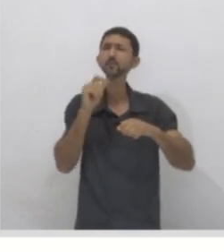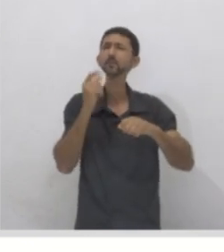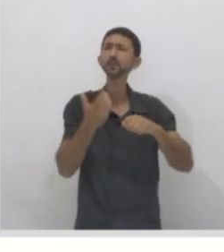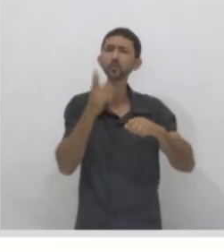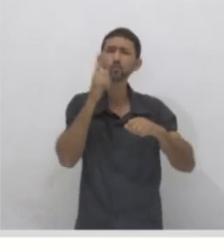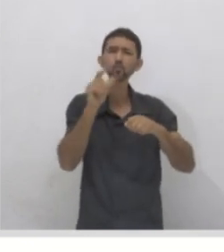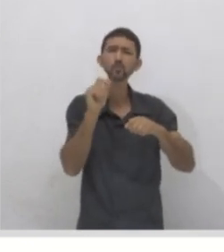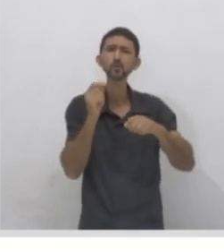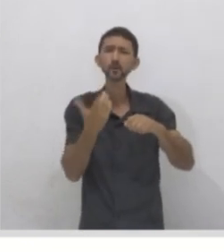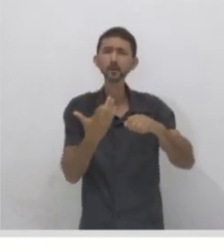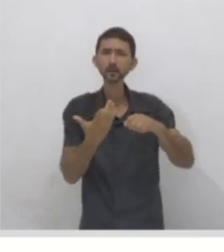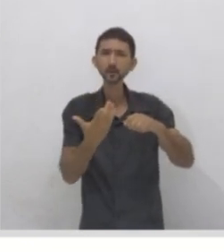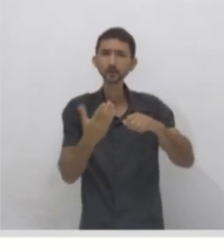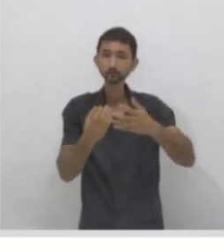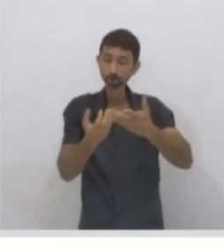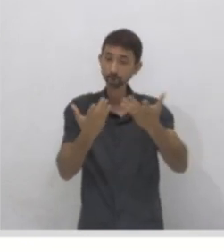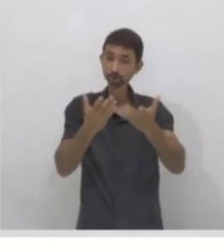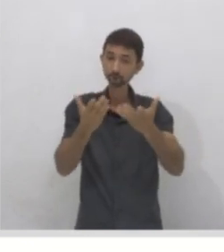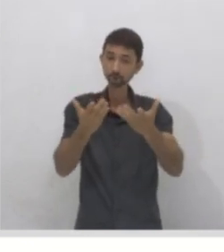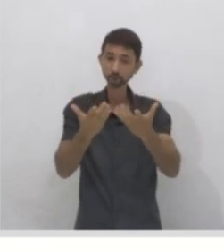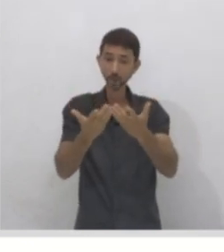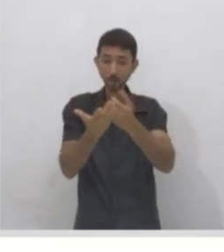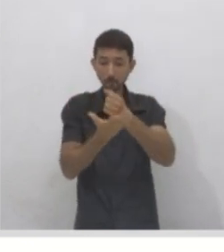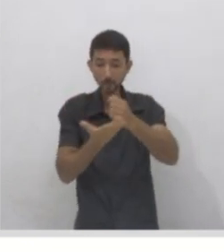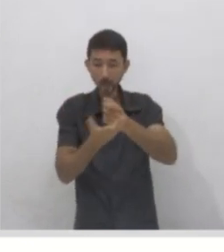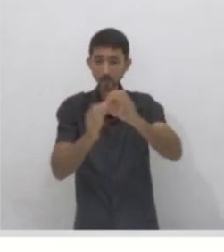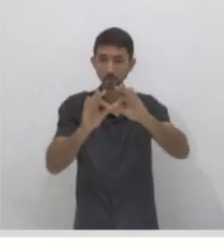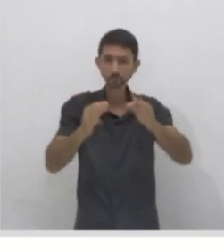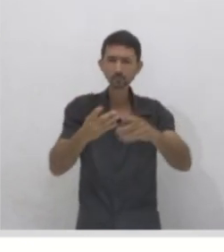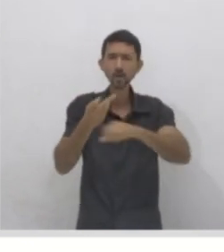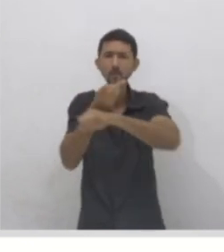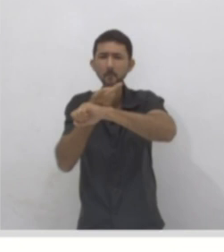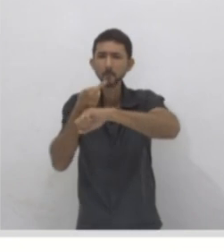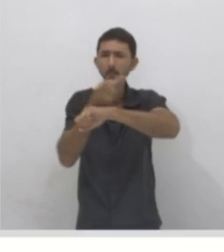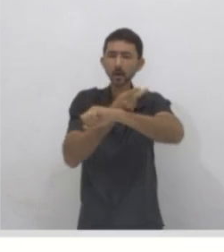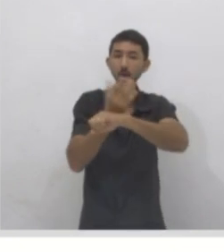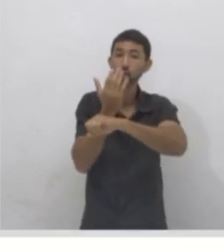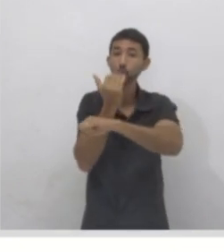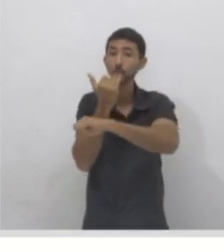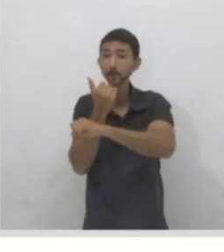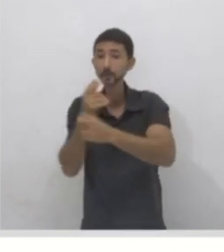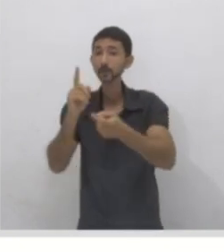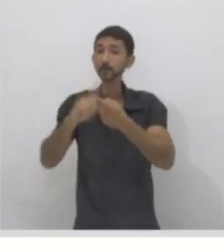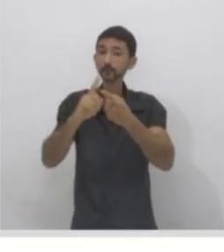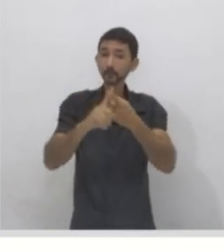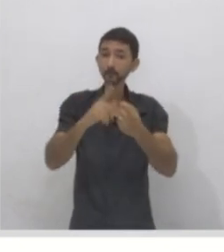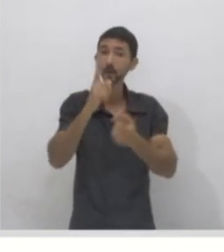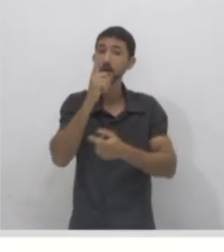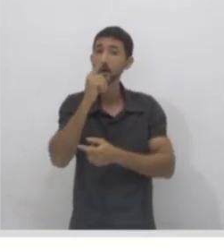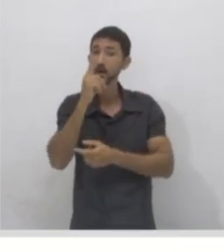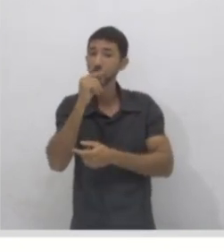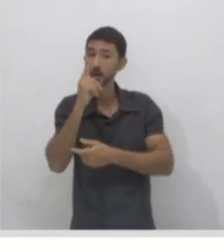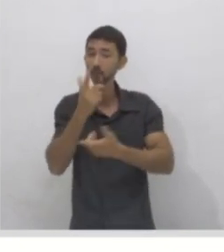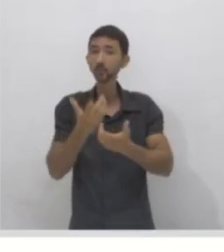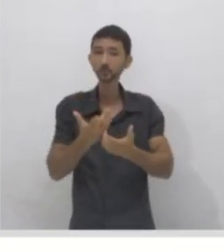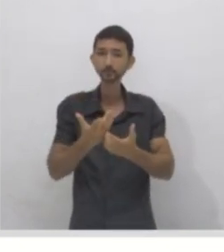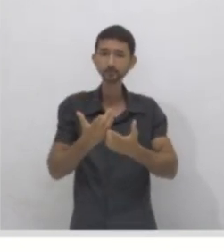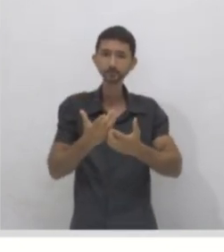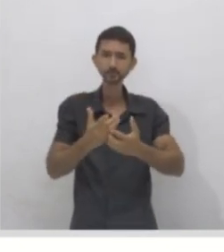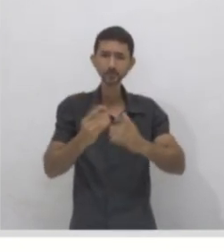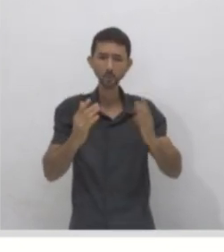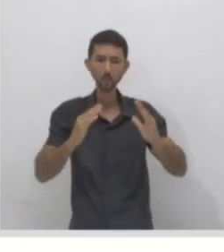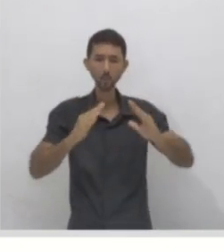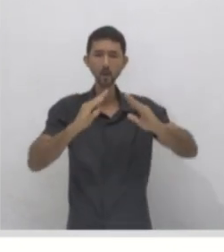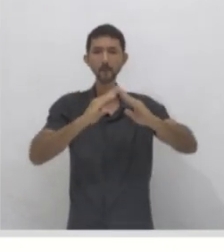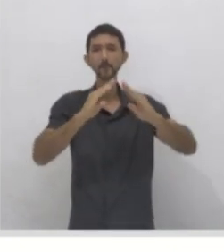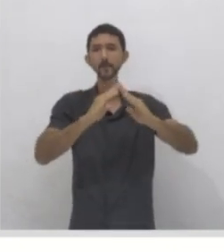Ora, especificamente, essencialmente, a busca de comida e água e também de um